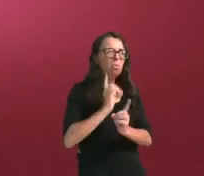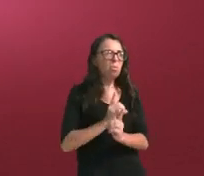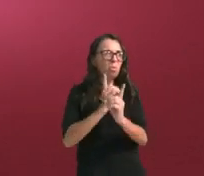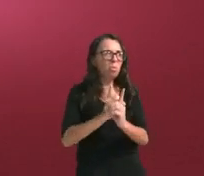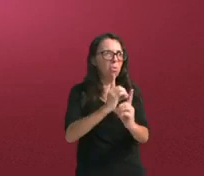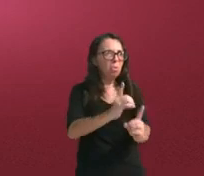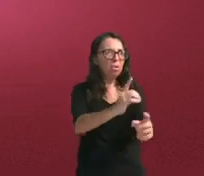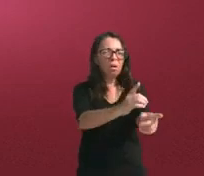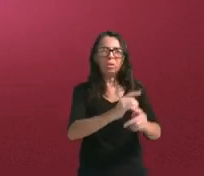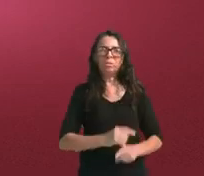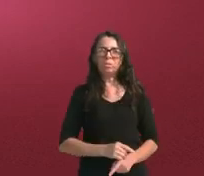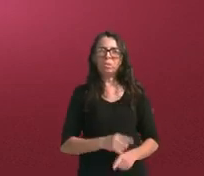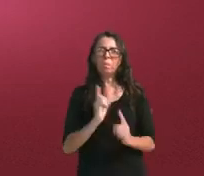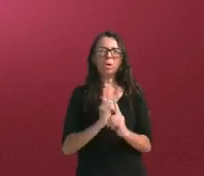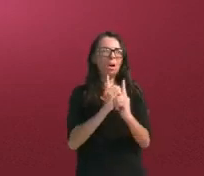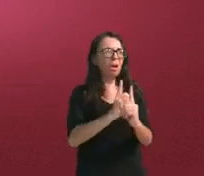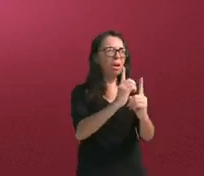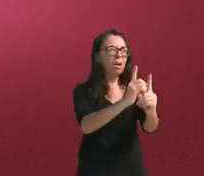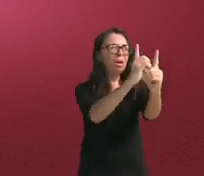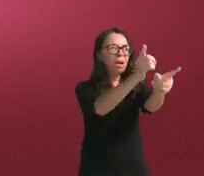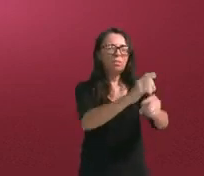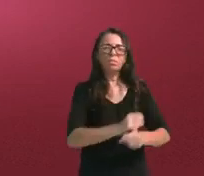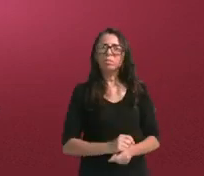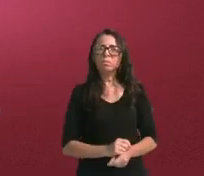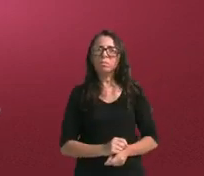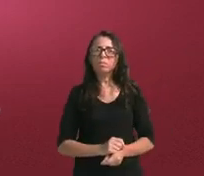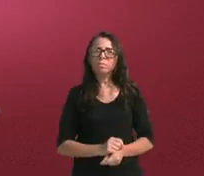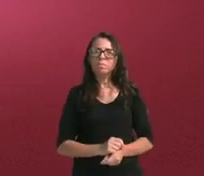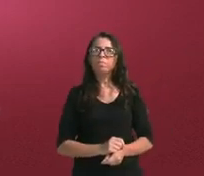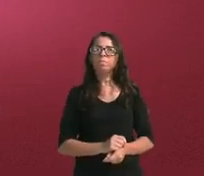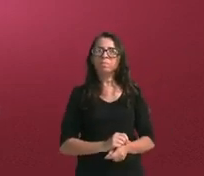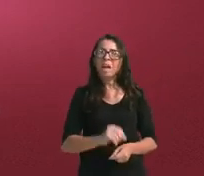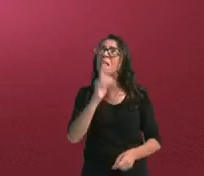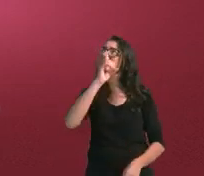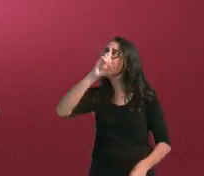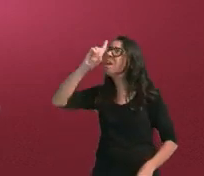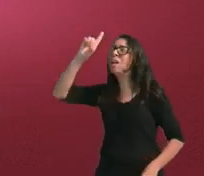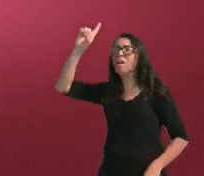Moisés obedeceu e Deus abriu o mar,